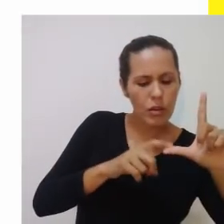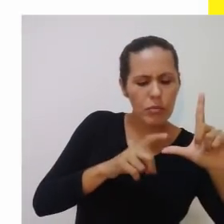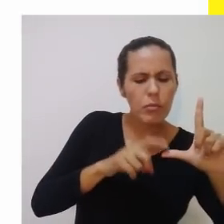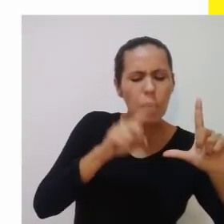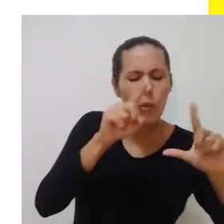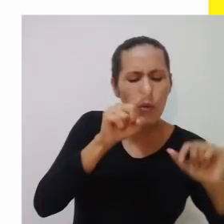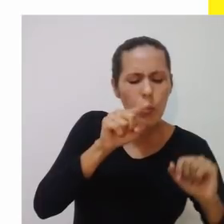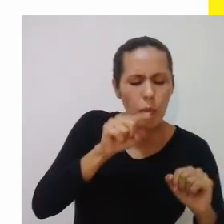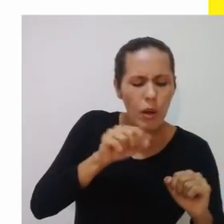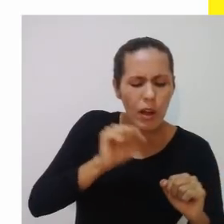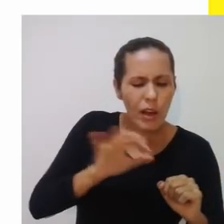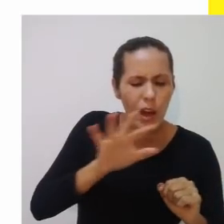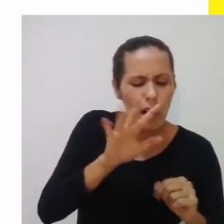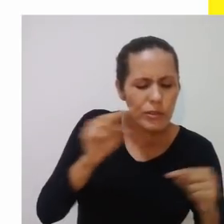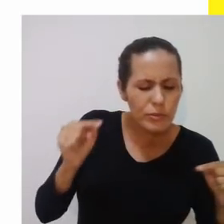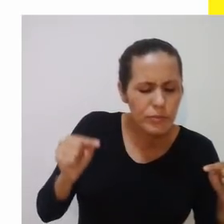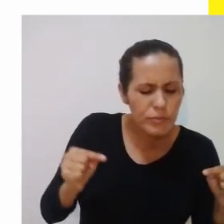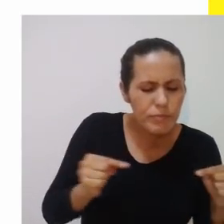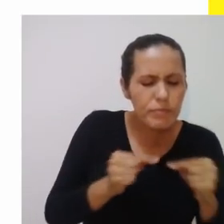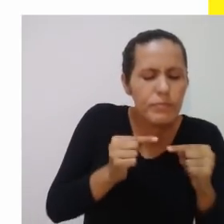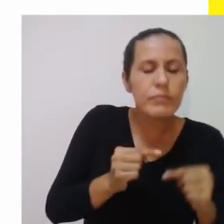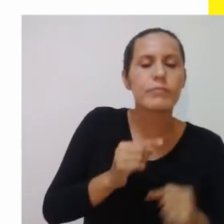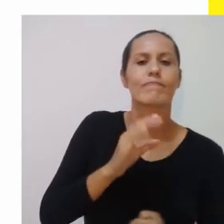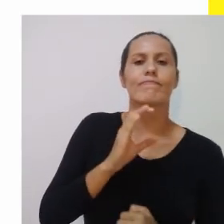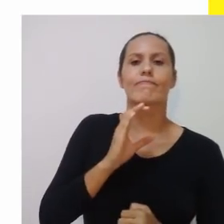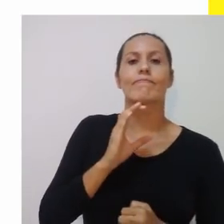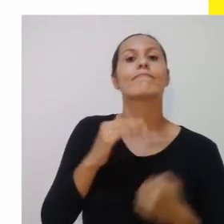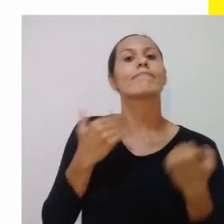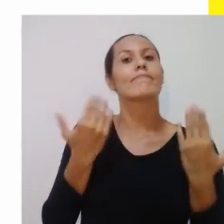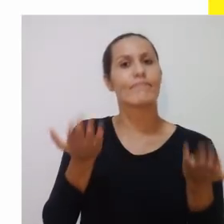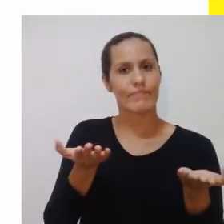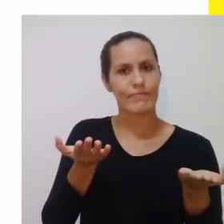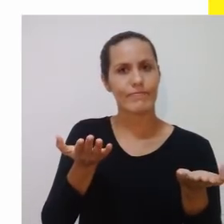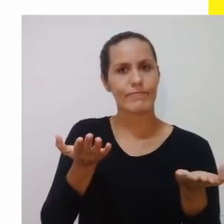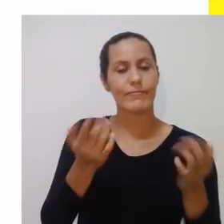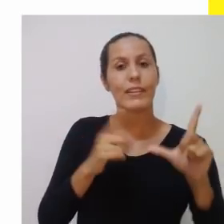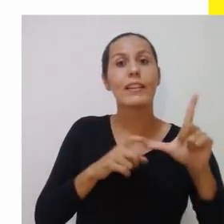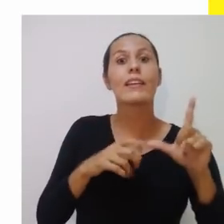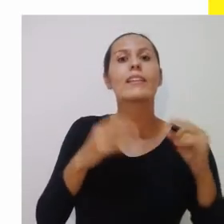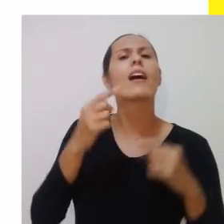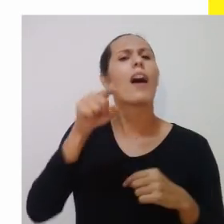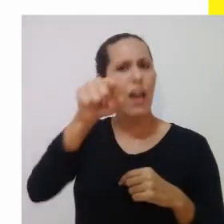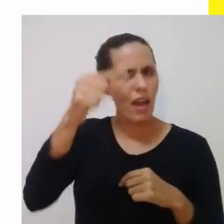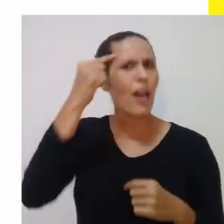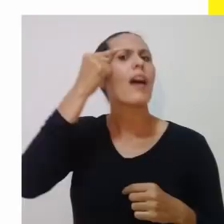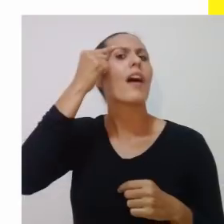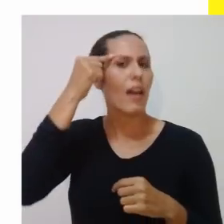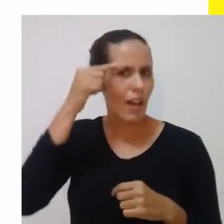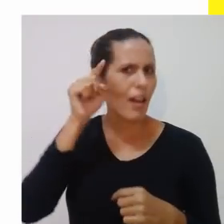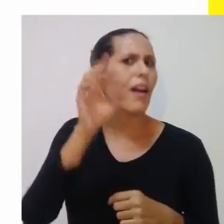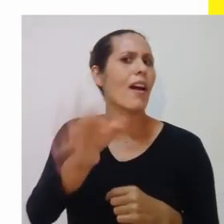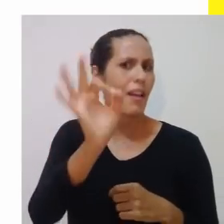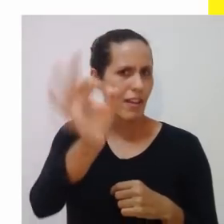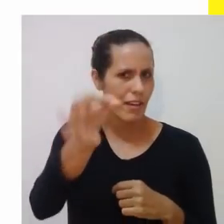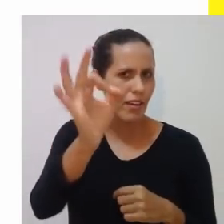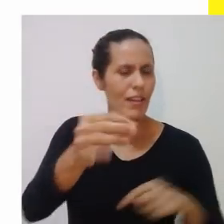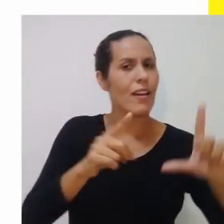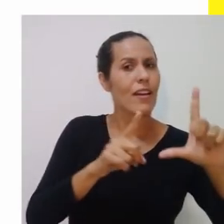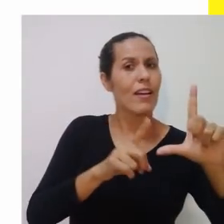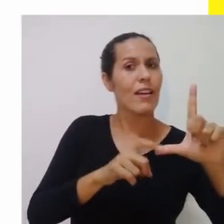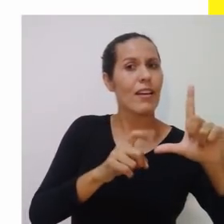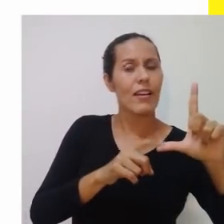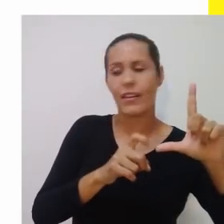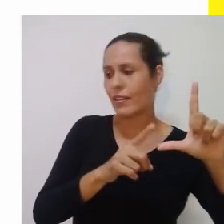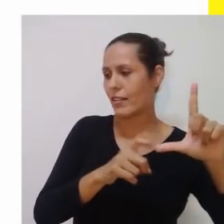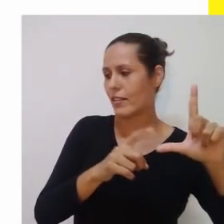à questão e vê que a resposta é a letra exatamente. É isso que você está pensando aí em casa. É